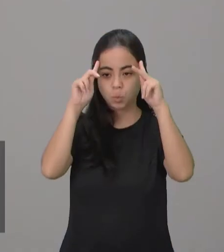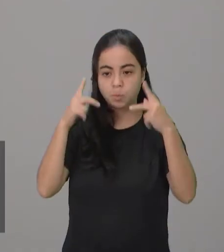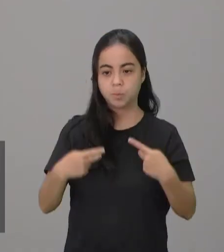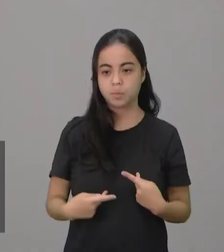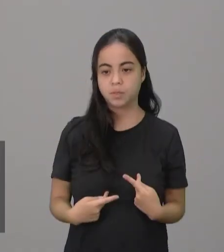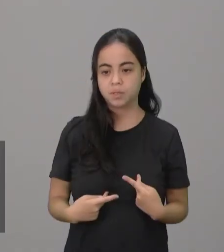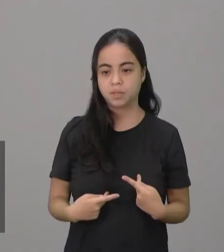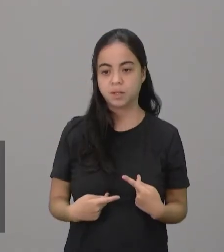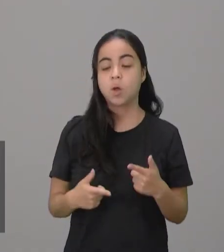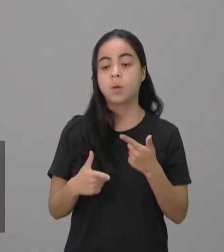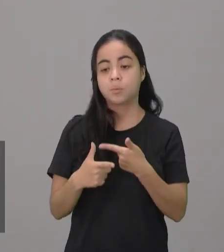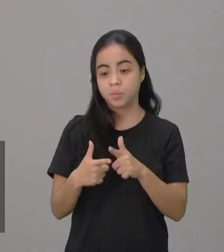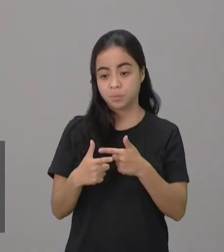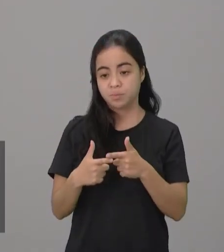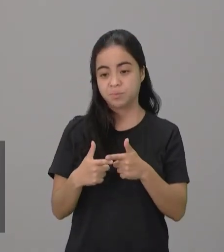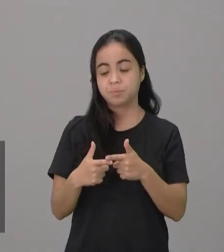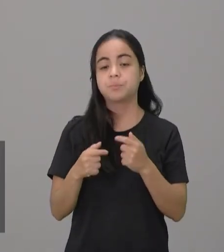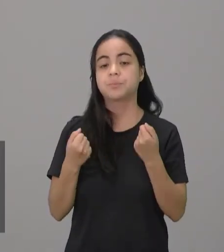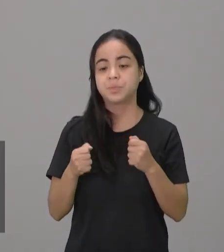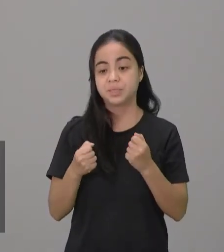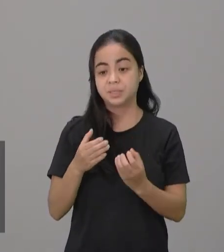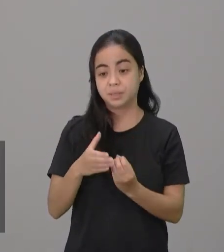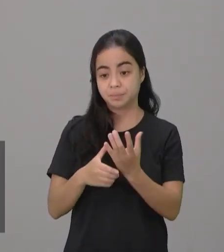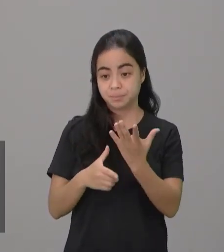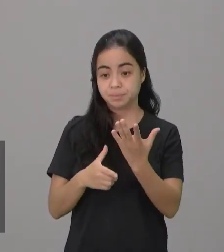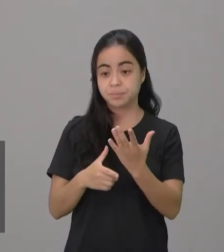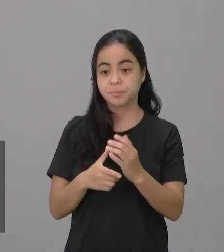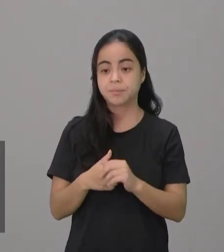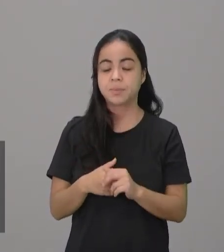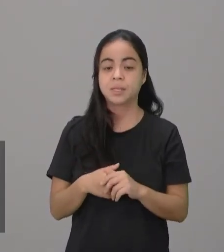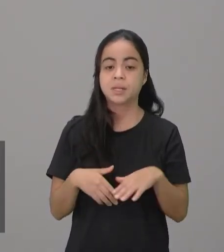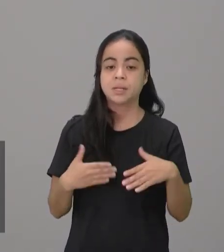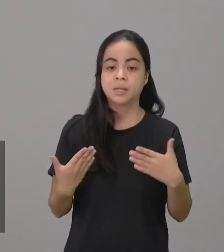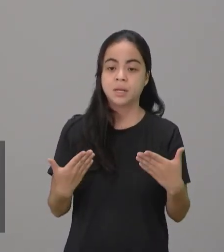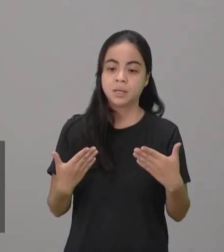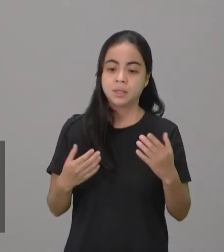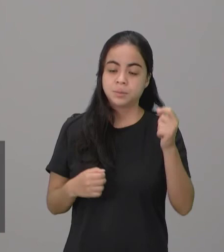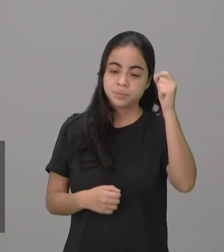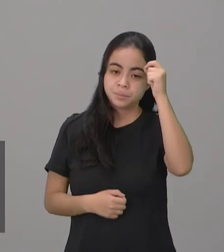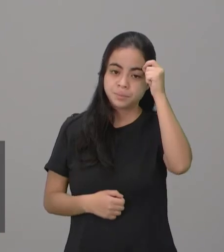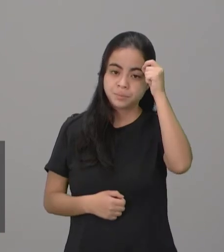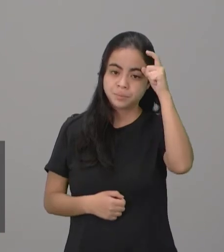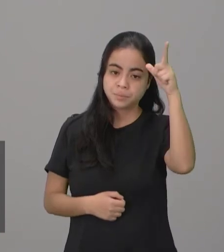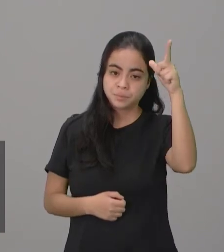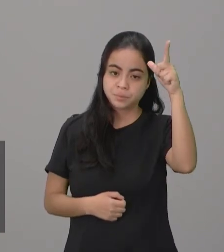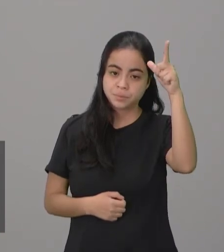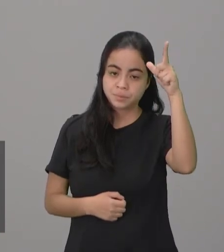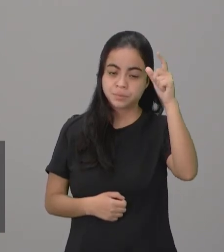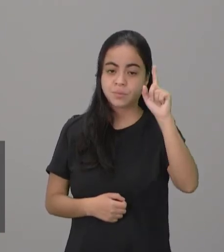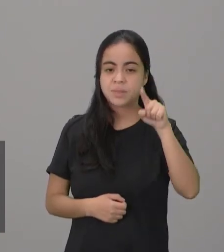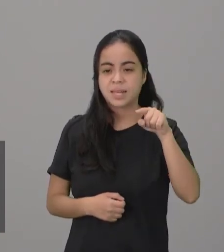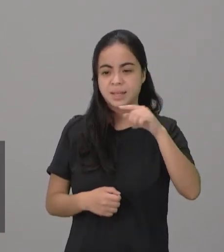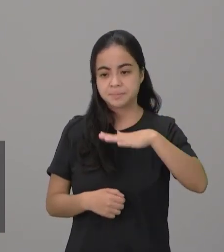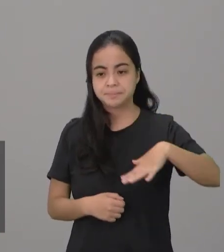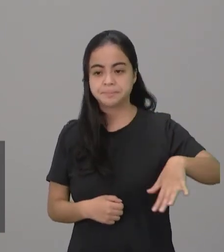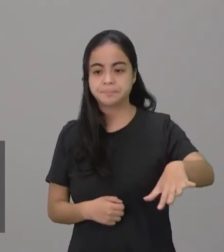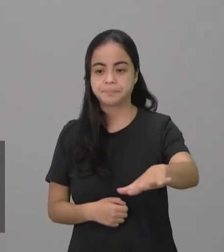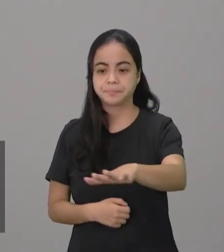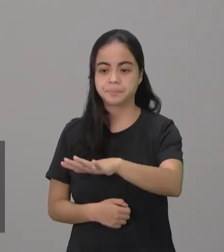ser problematizada realmente e que a cultura, ela acaba sendo aquele